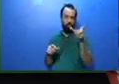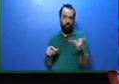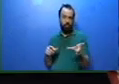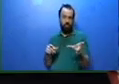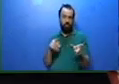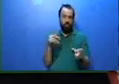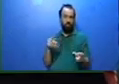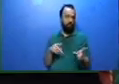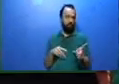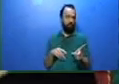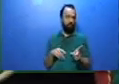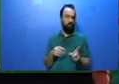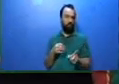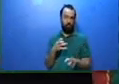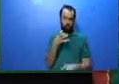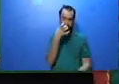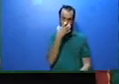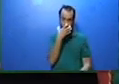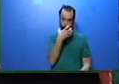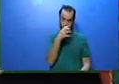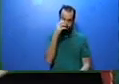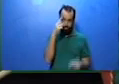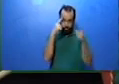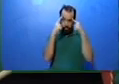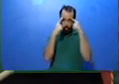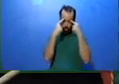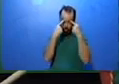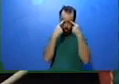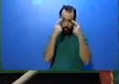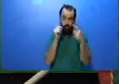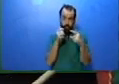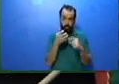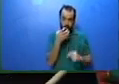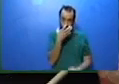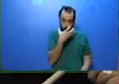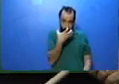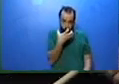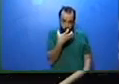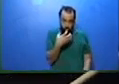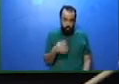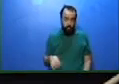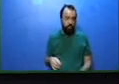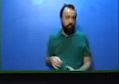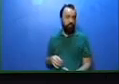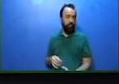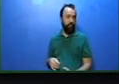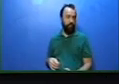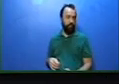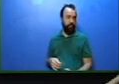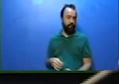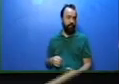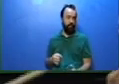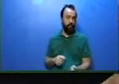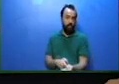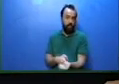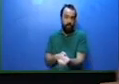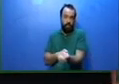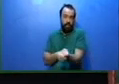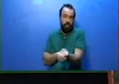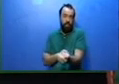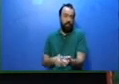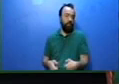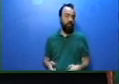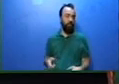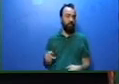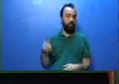Bento parece que está com o quê? Olha a sobrancelha dele como é que está. Com cara de bravo, professor. Ele está nervoso. E